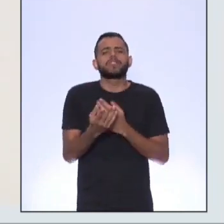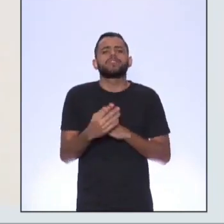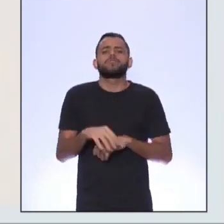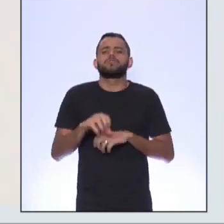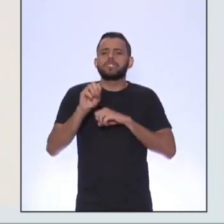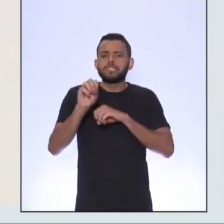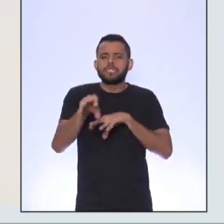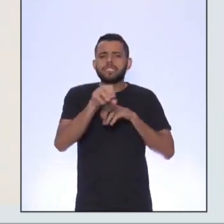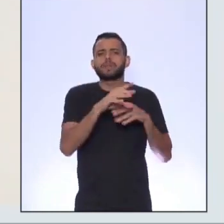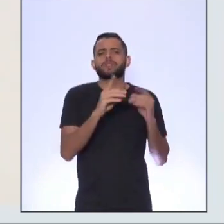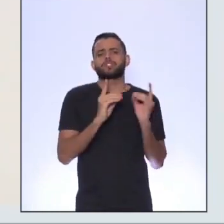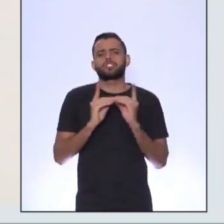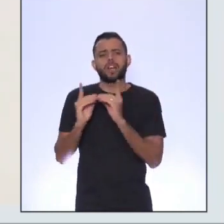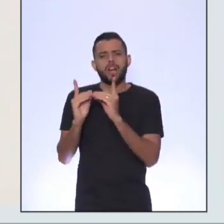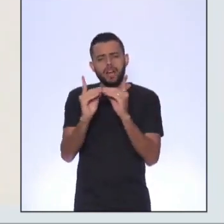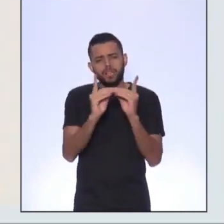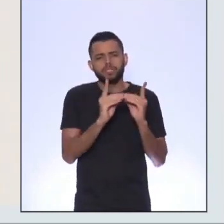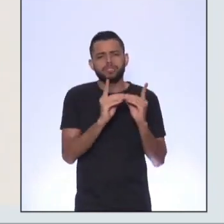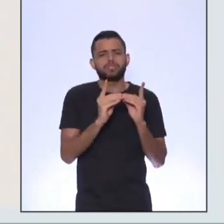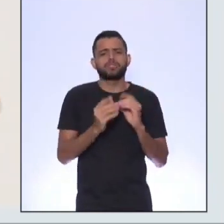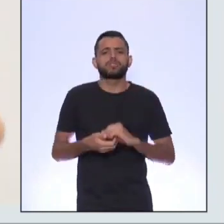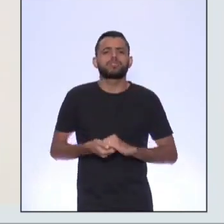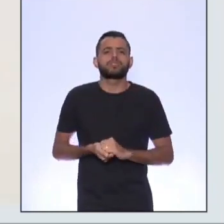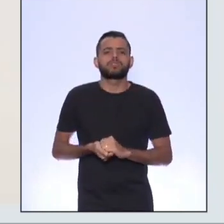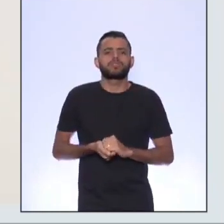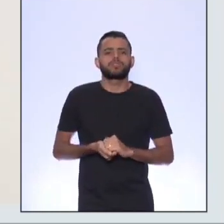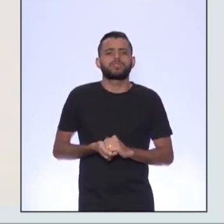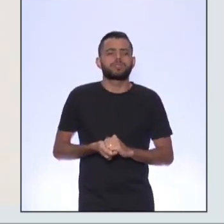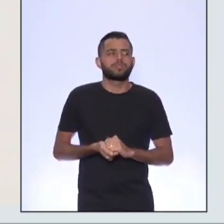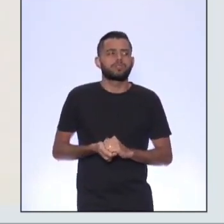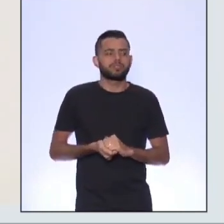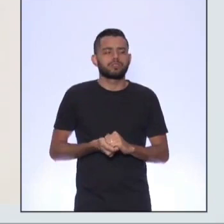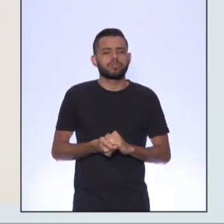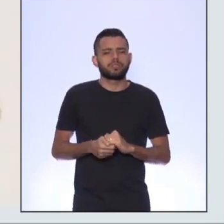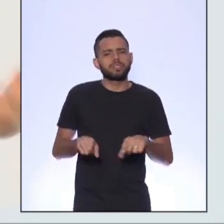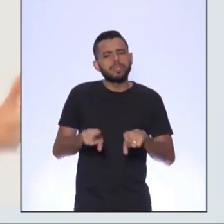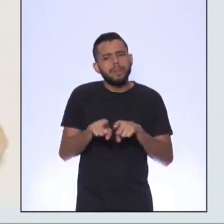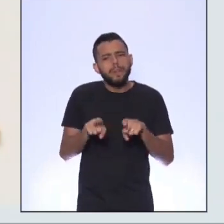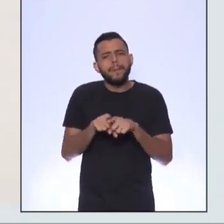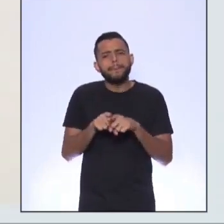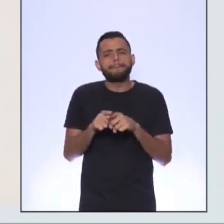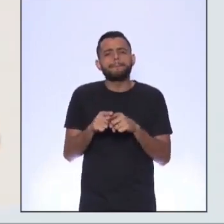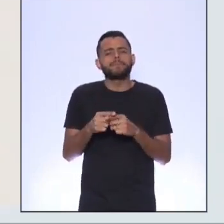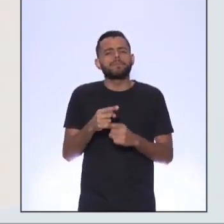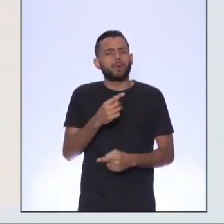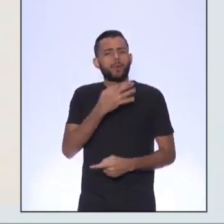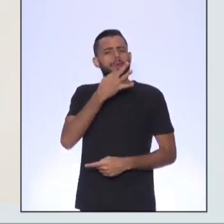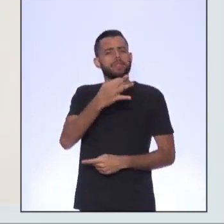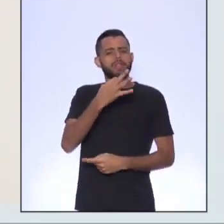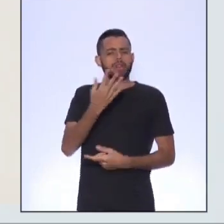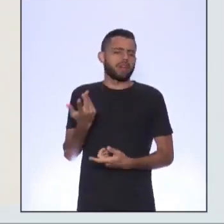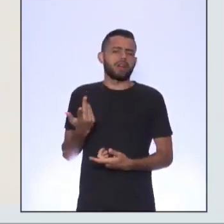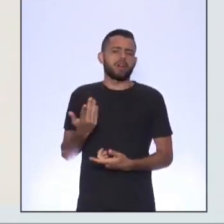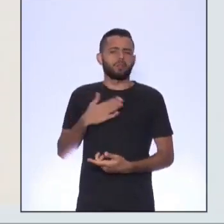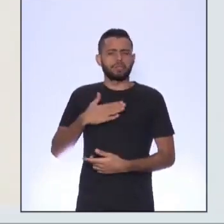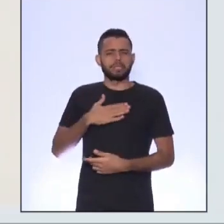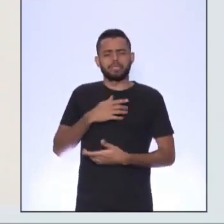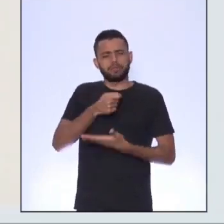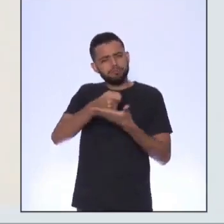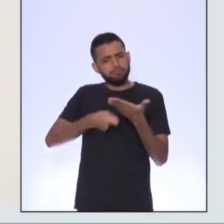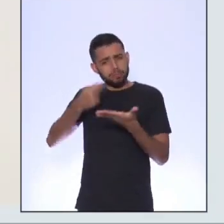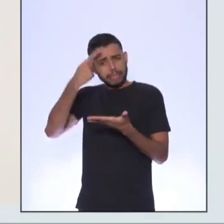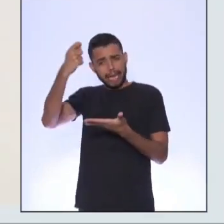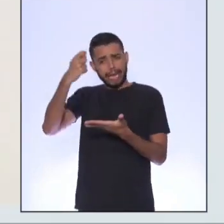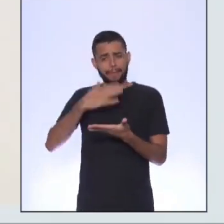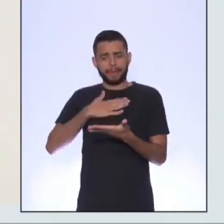ensinamento didático, né? A defesa de uma postura, de um posicionamento, de uma tese,